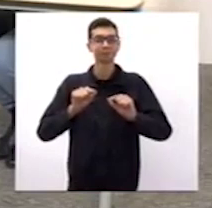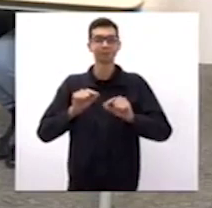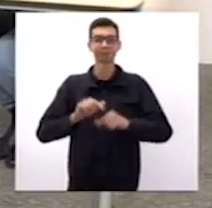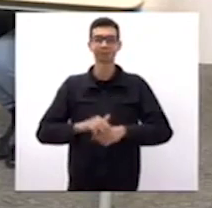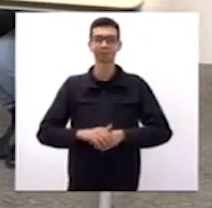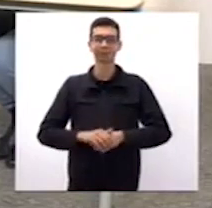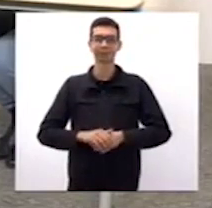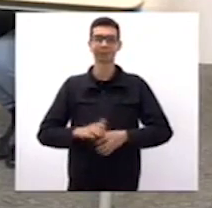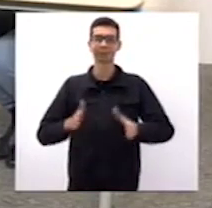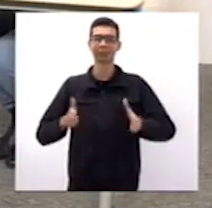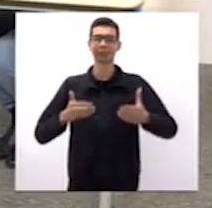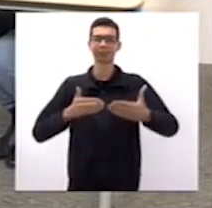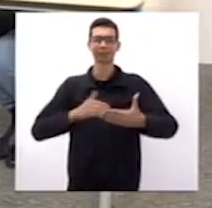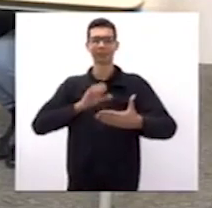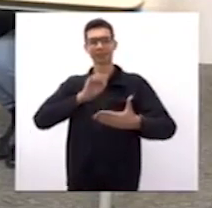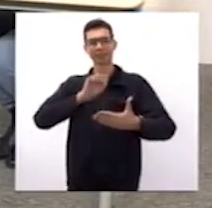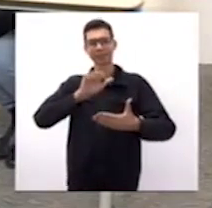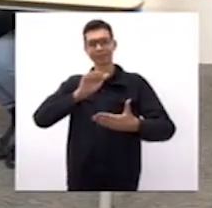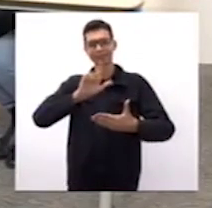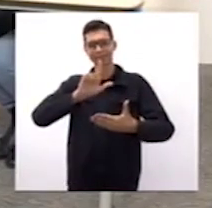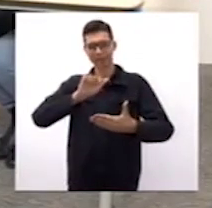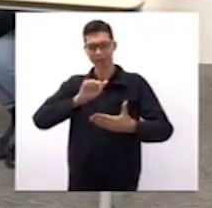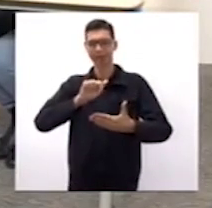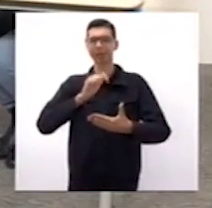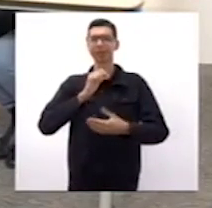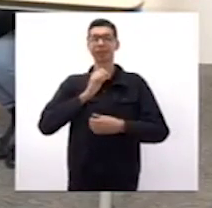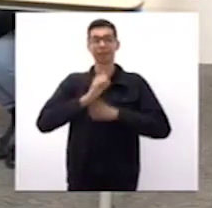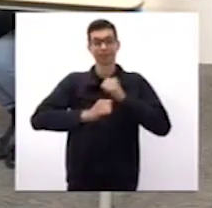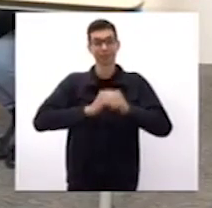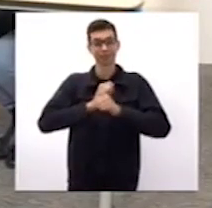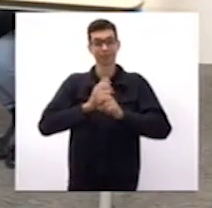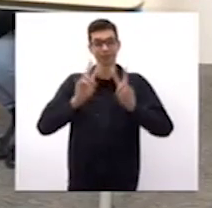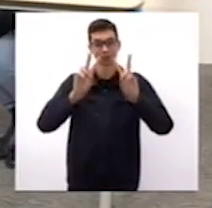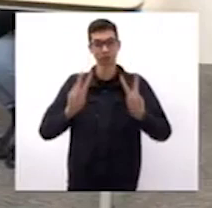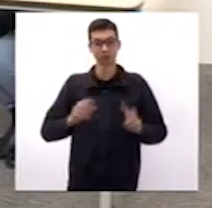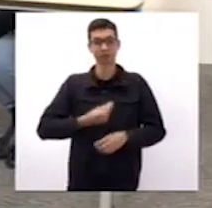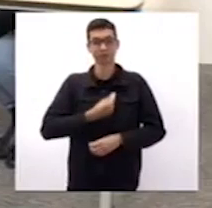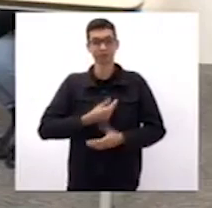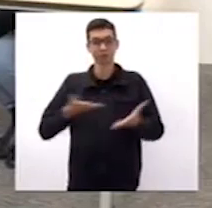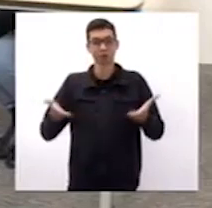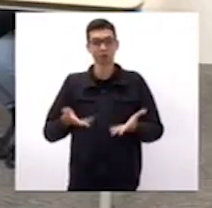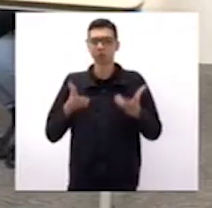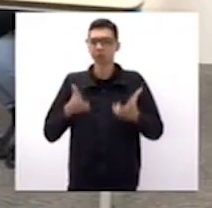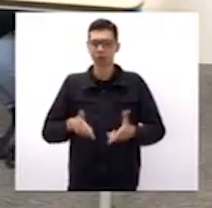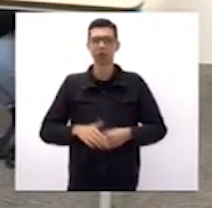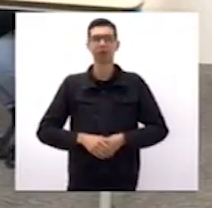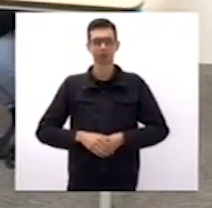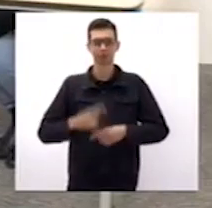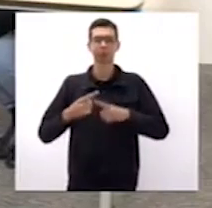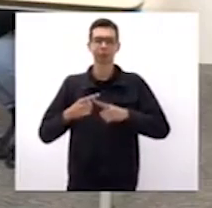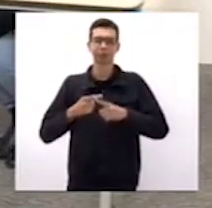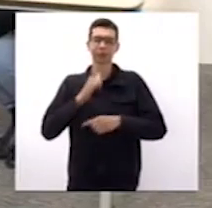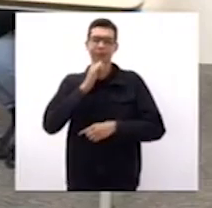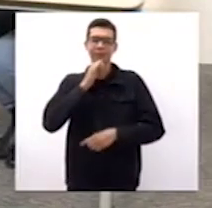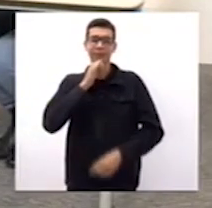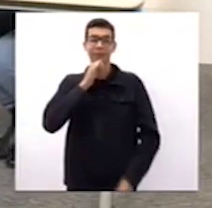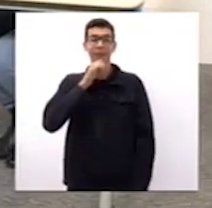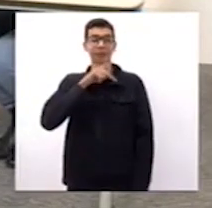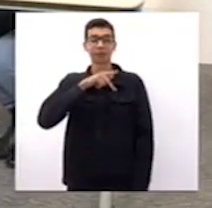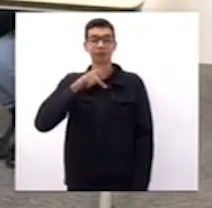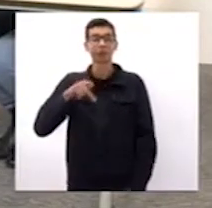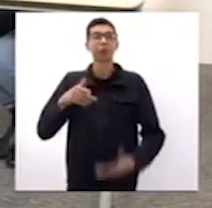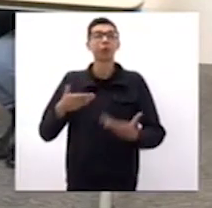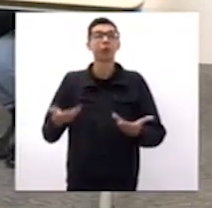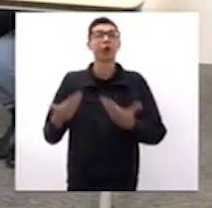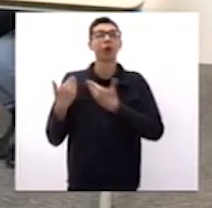essa sala de aula virtual é o que nós estamos vivendo hoje, né? E aqui nessa sala de aula, o professor ele tem um papel...